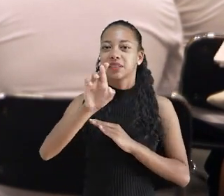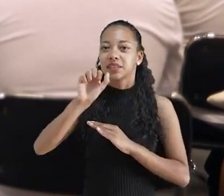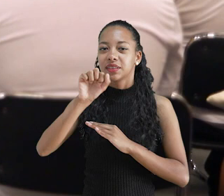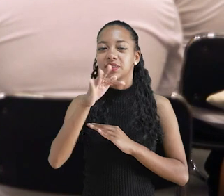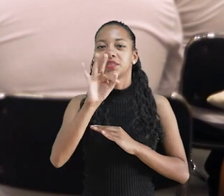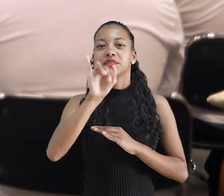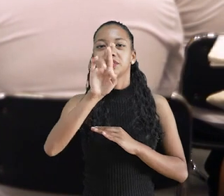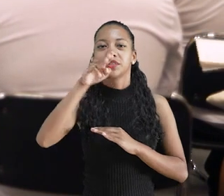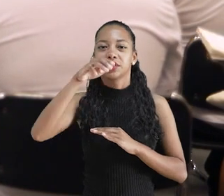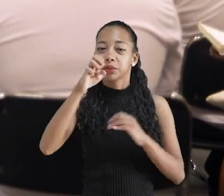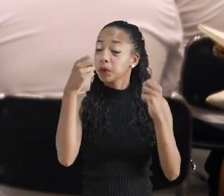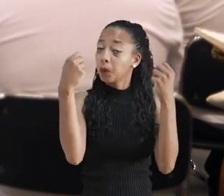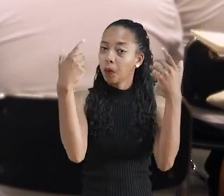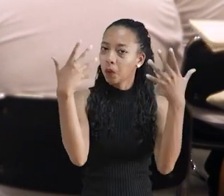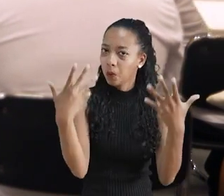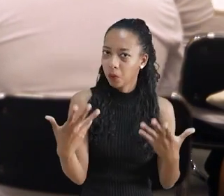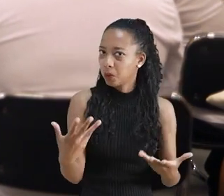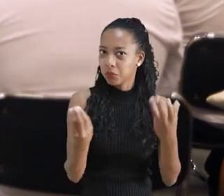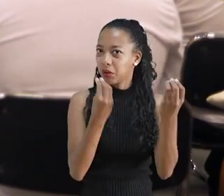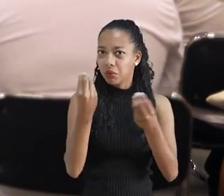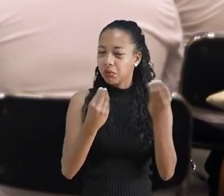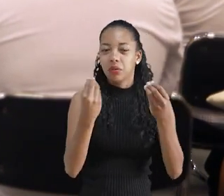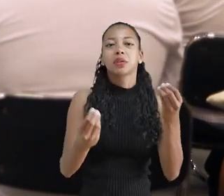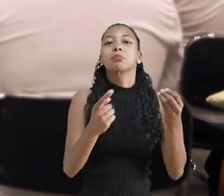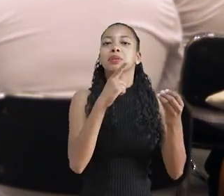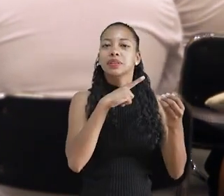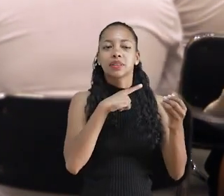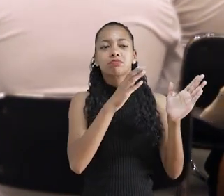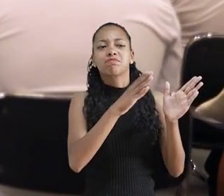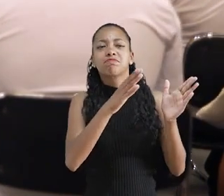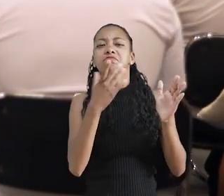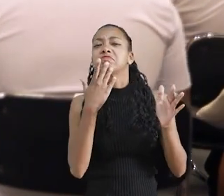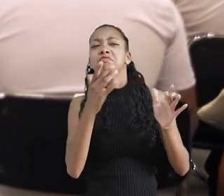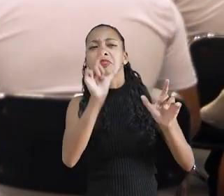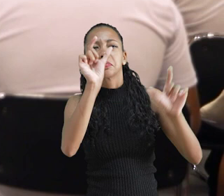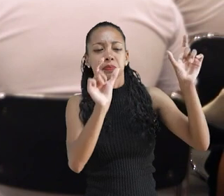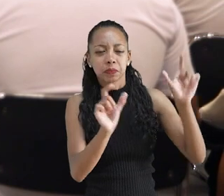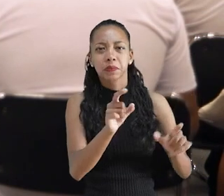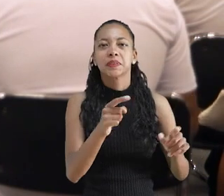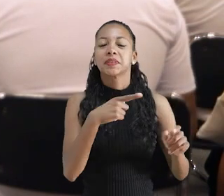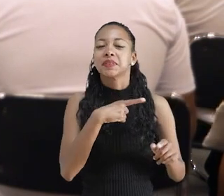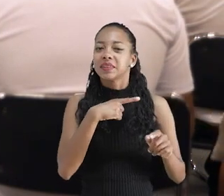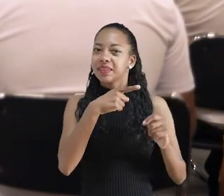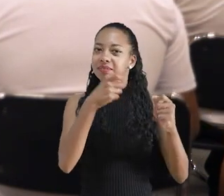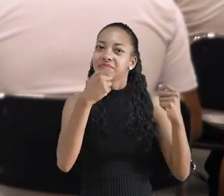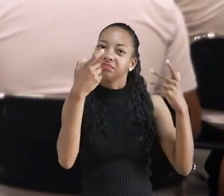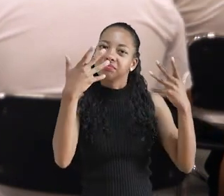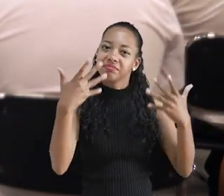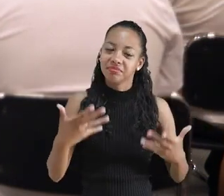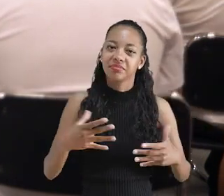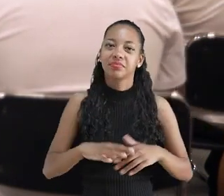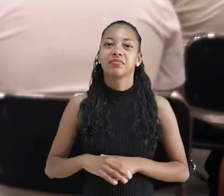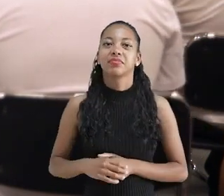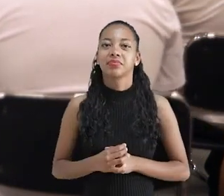tá detalhado por cores tudo bonitinho lá até porque o um dos membros do nosso coletivo Francisco ó grafo também tem